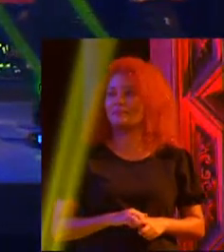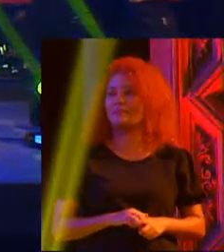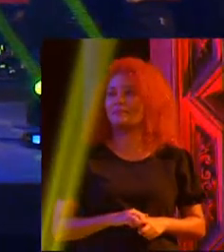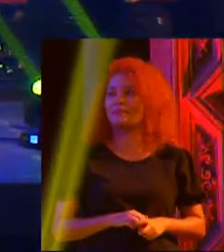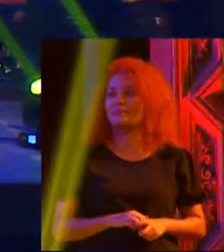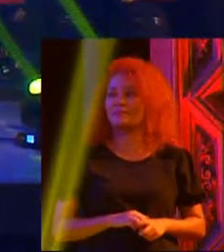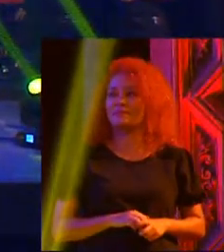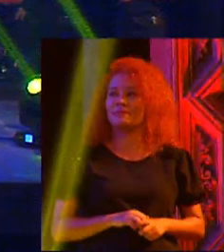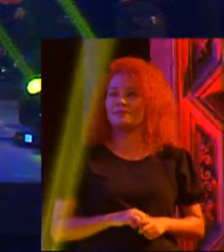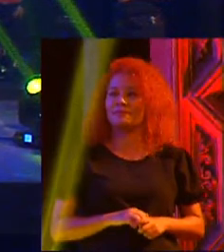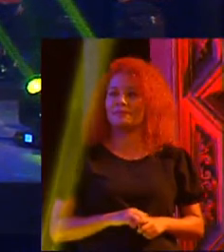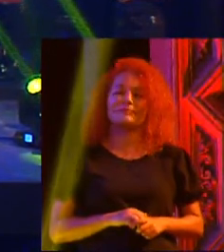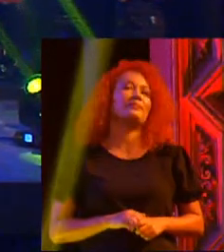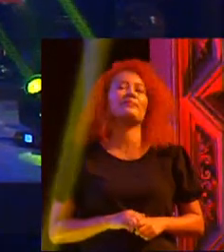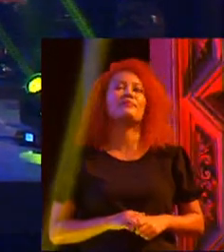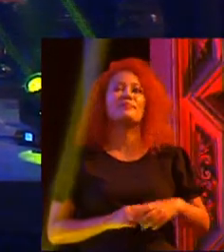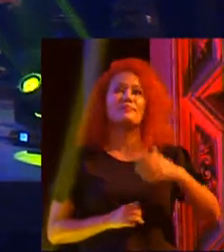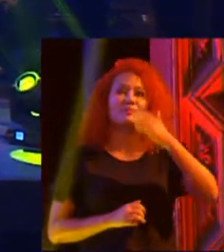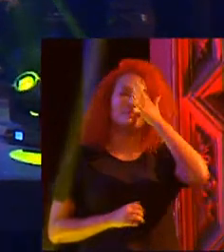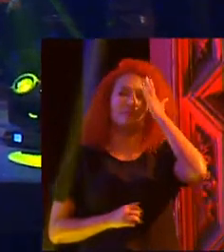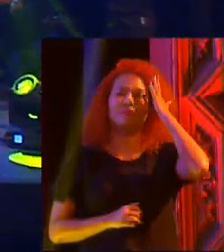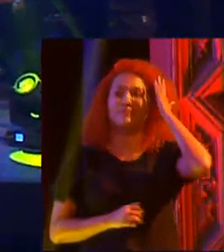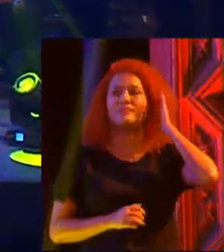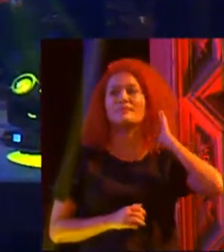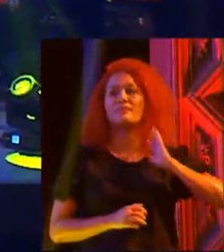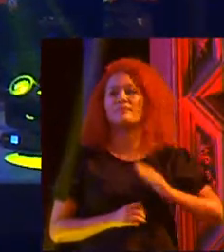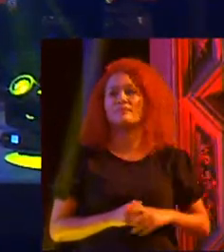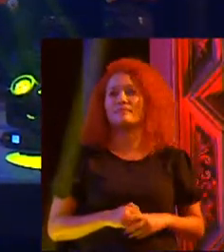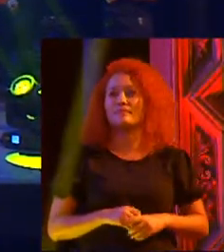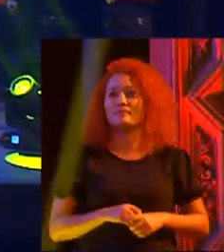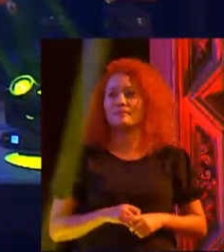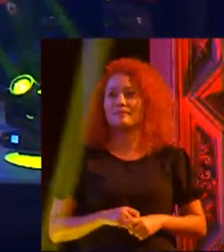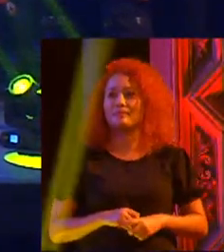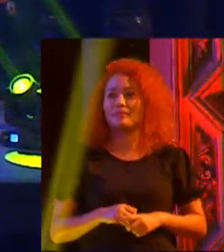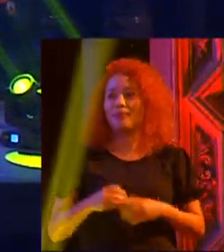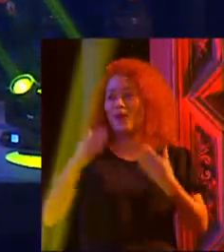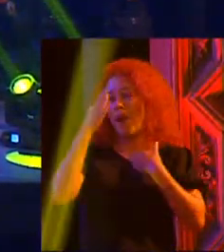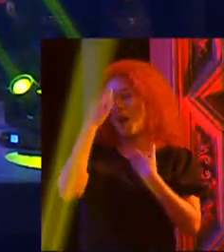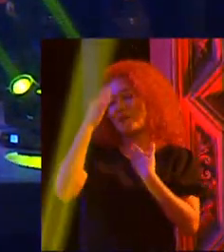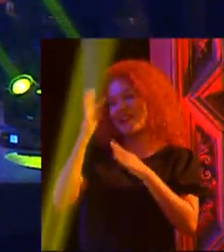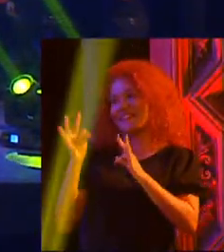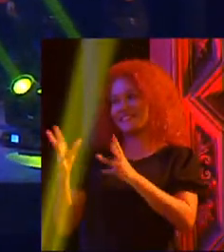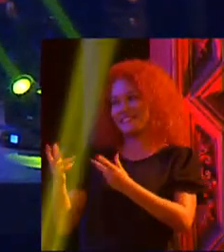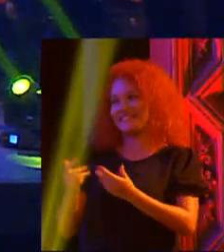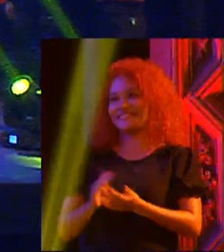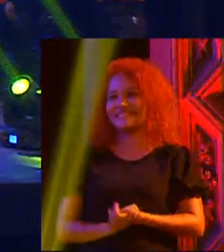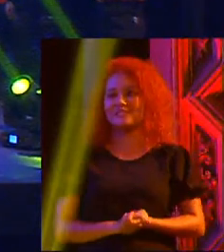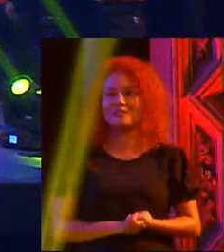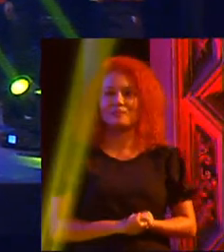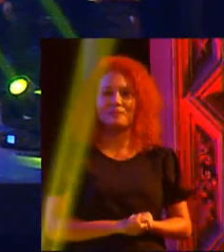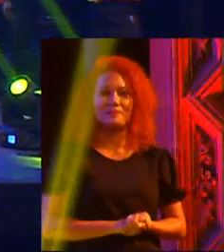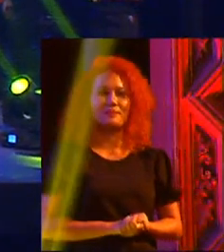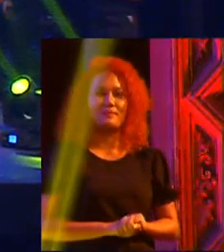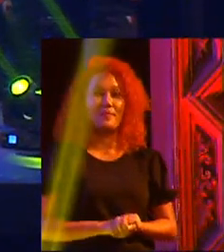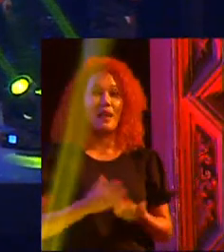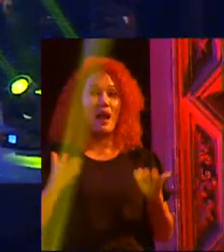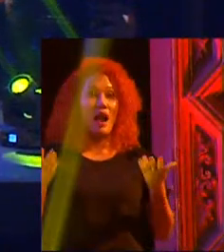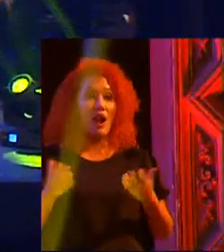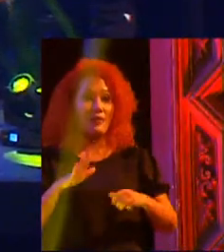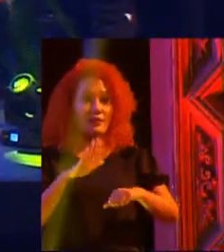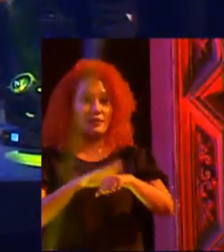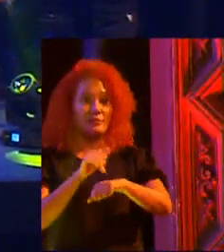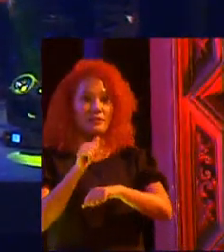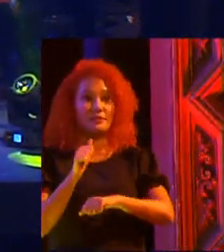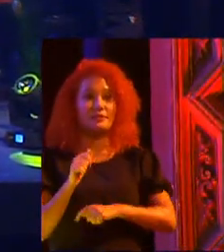Obrigadíssima. Obrigado, obrigado. Parabéns, Nick. Obrigado a todos. Oh, sim, mas vamos chamar